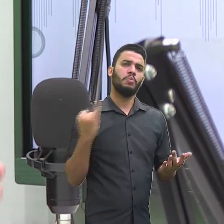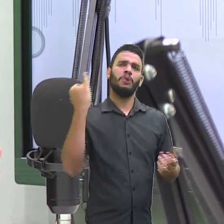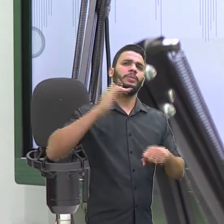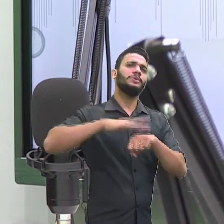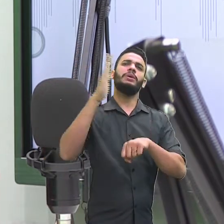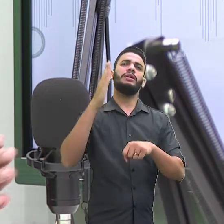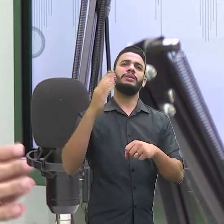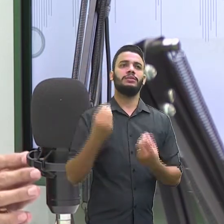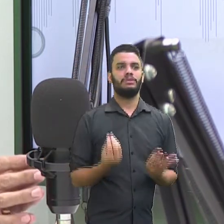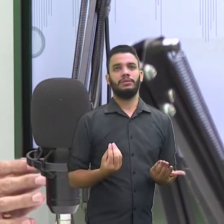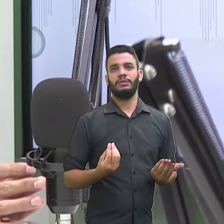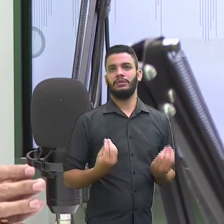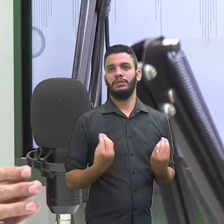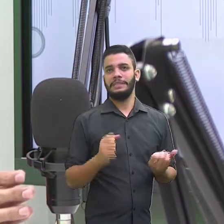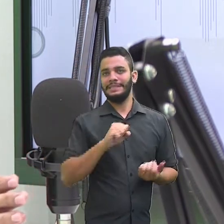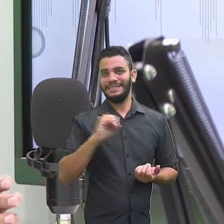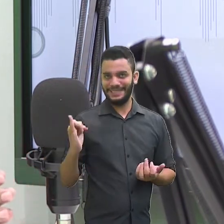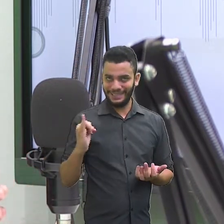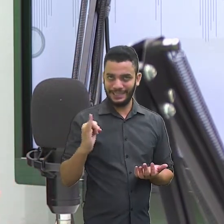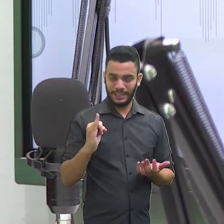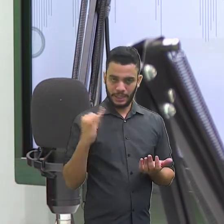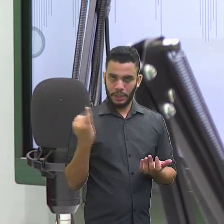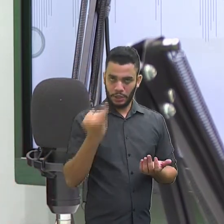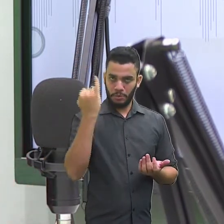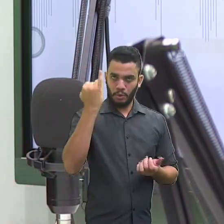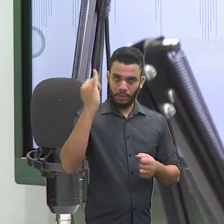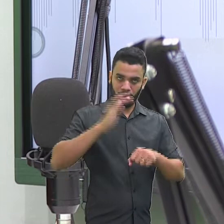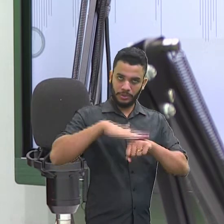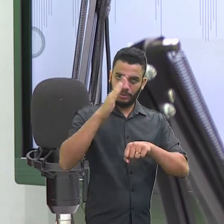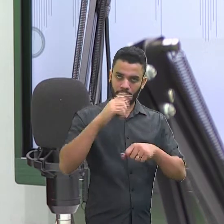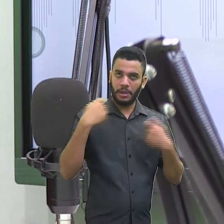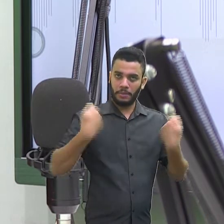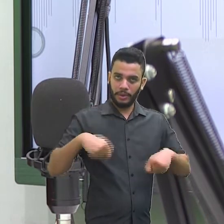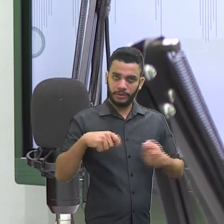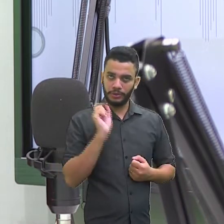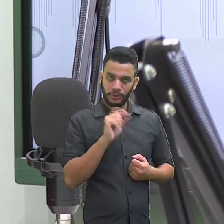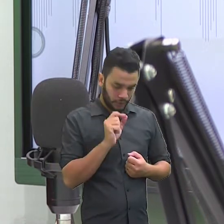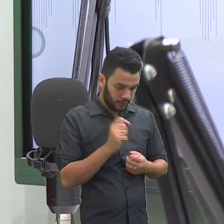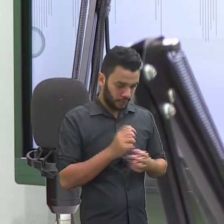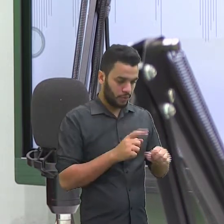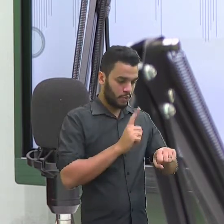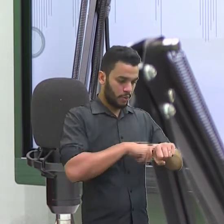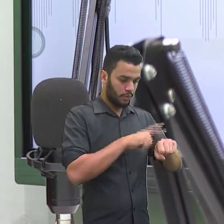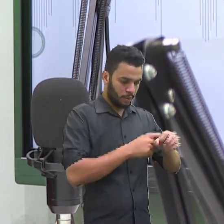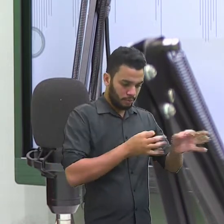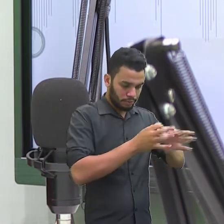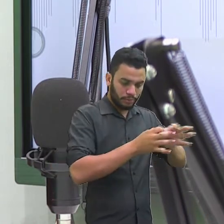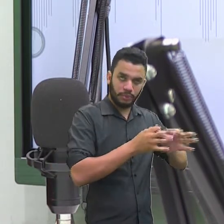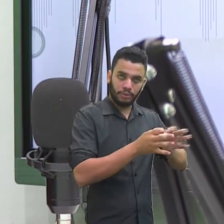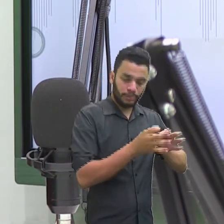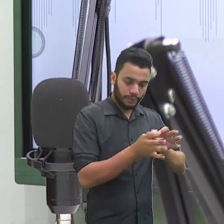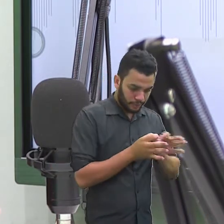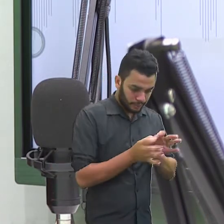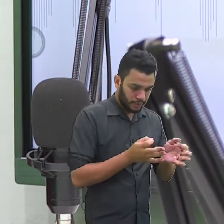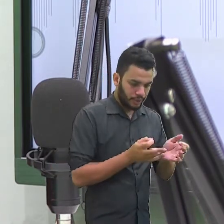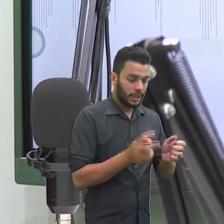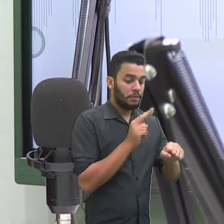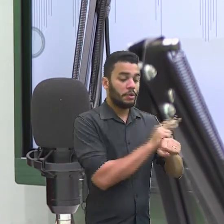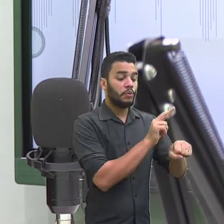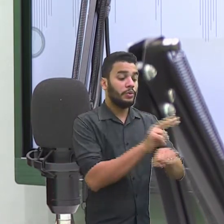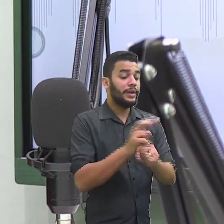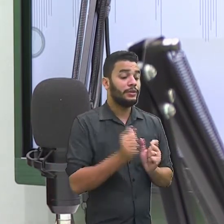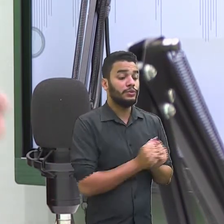Então, se minha esposa é importante na minha vida, eu preciso, apesar de minha agenda apertada, eu